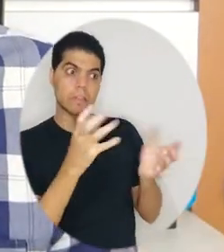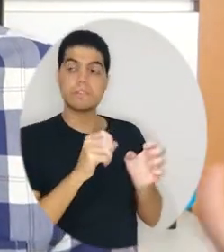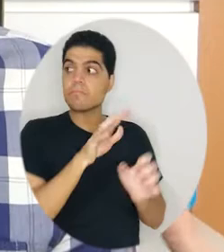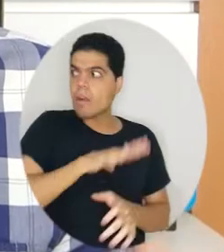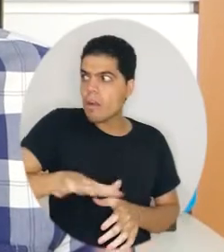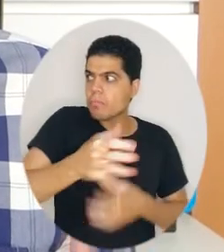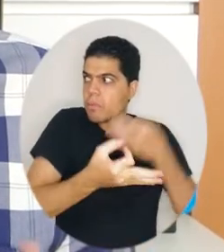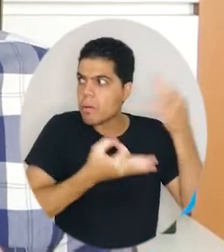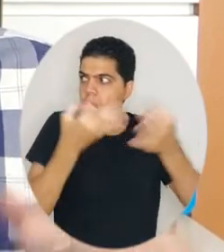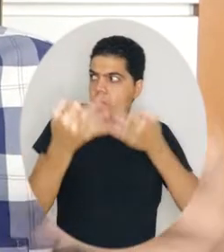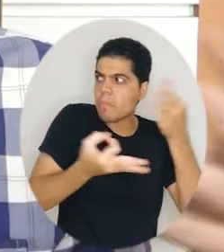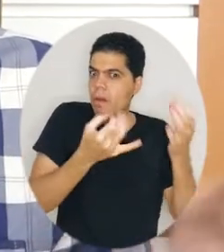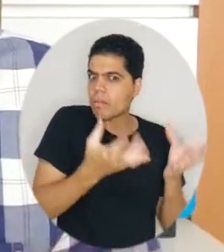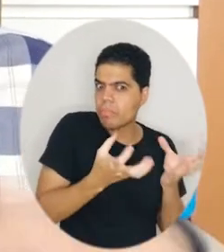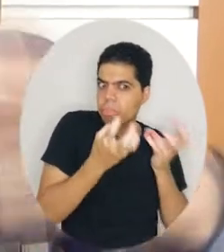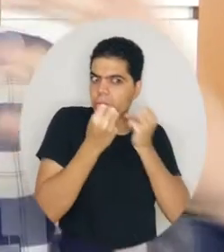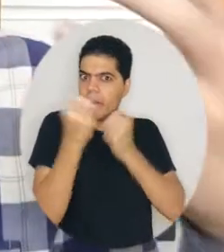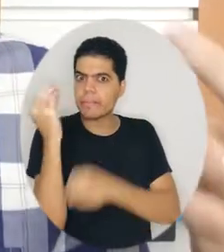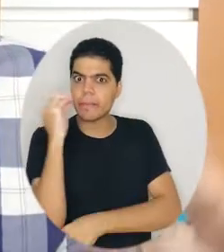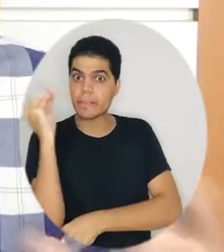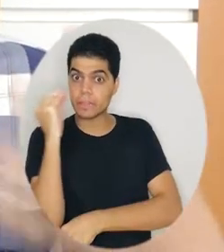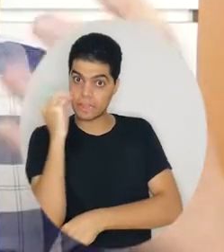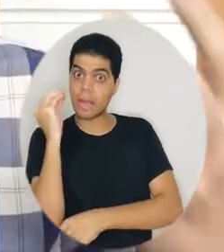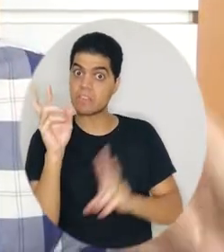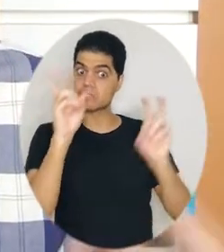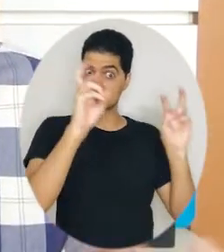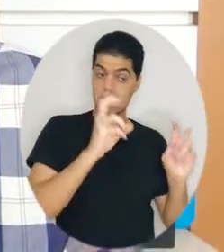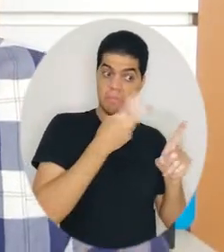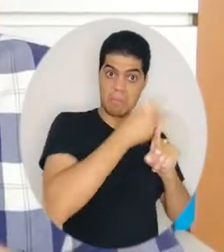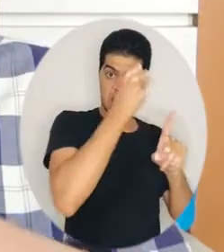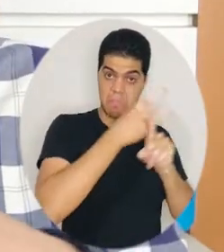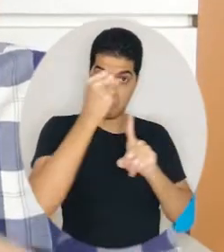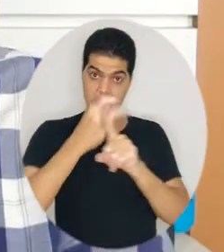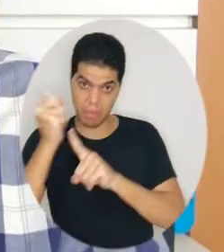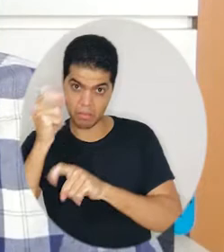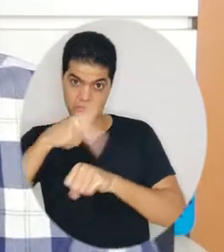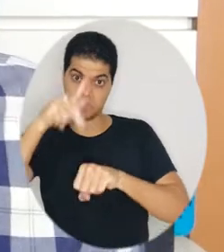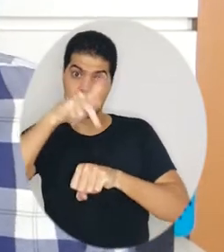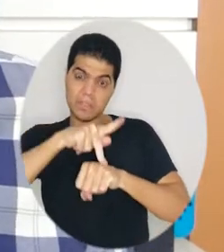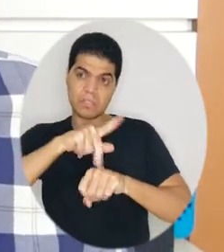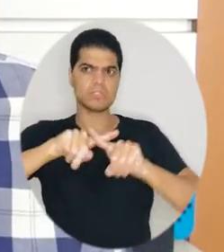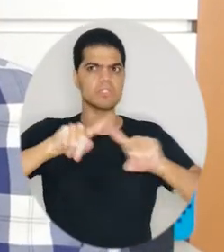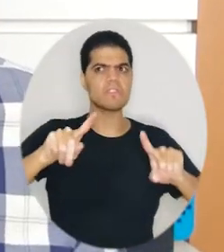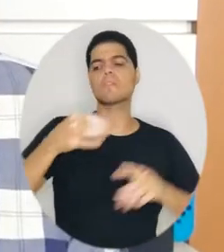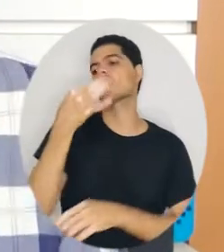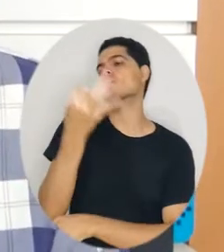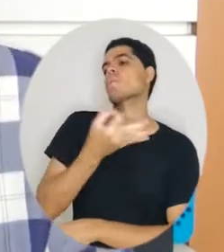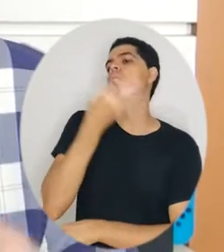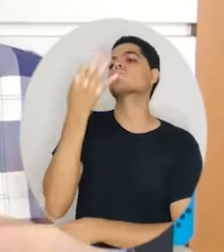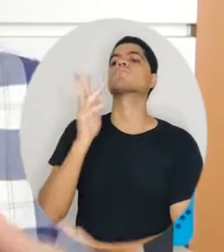silenciar suas narrativas o pós é a ideia dos heróis nacionais do patriotismo e enfatizar uma narrativa